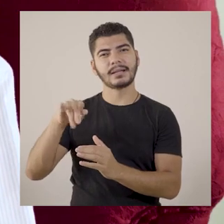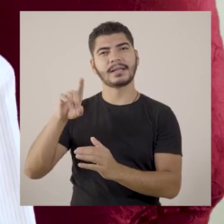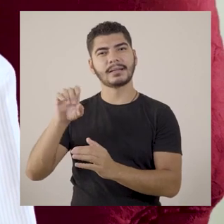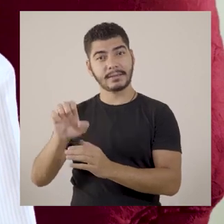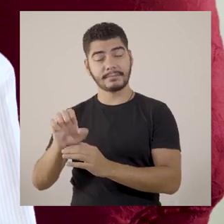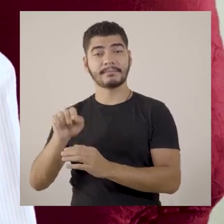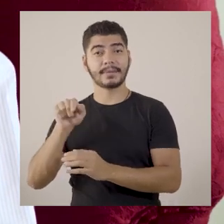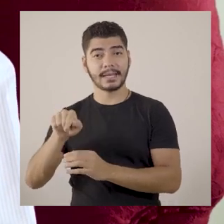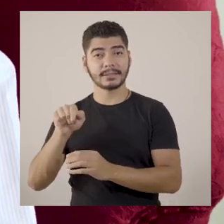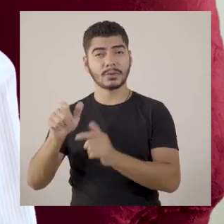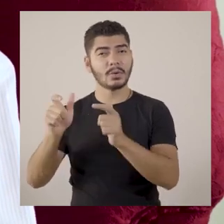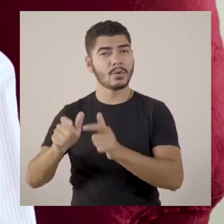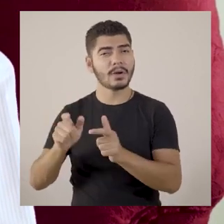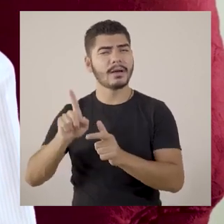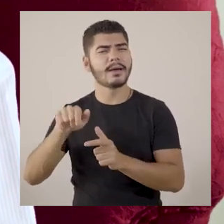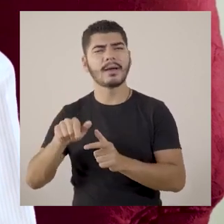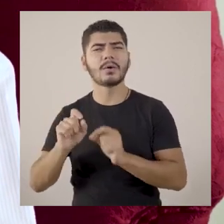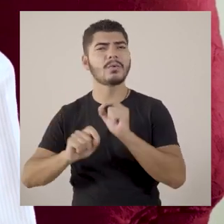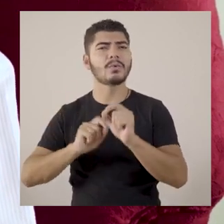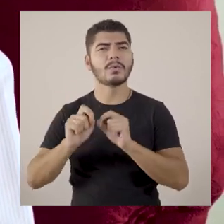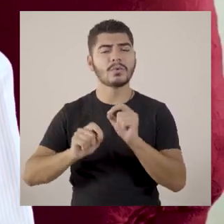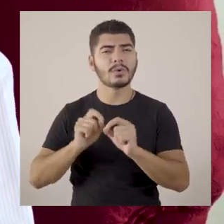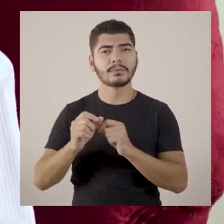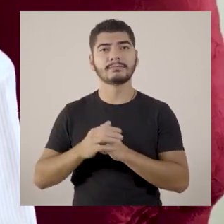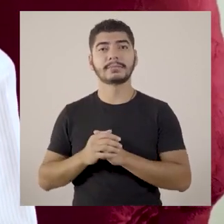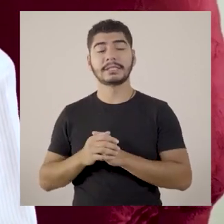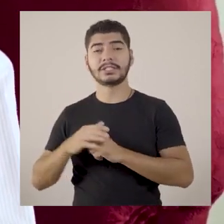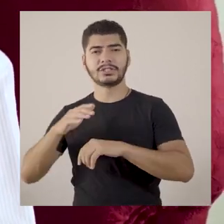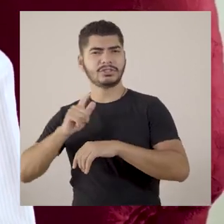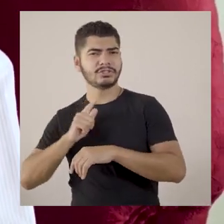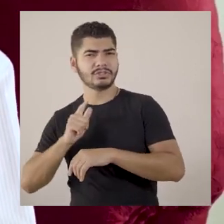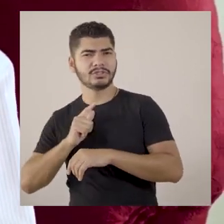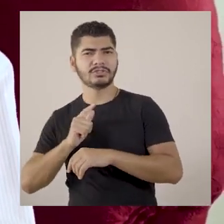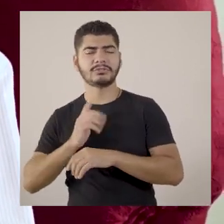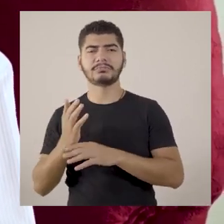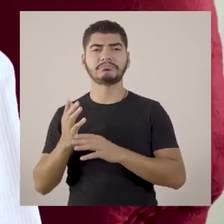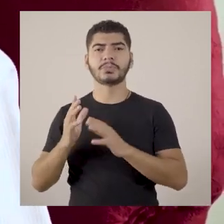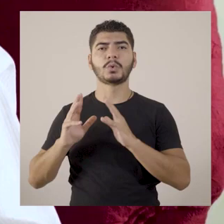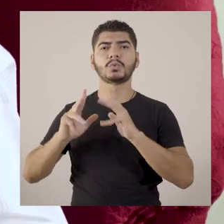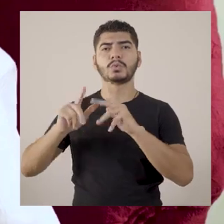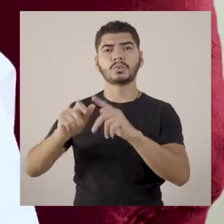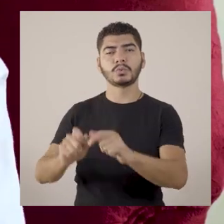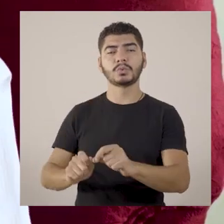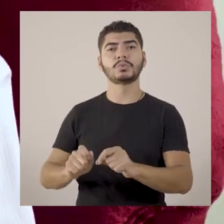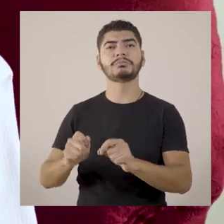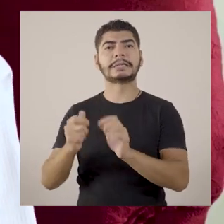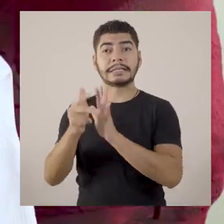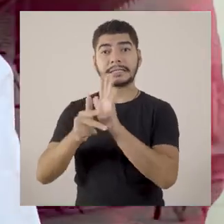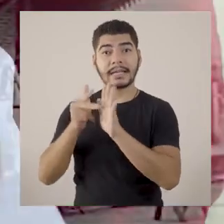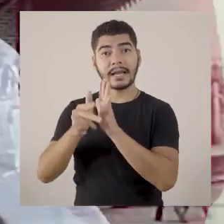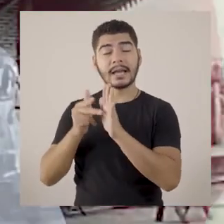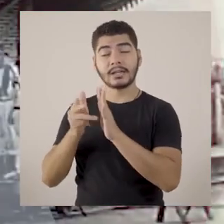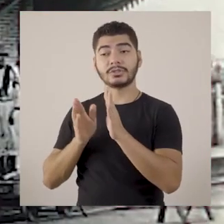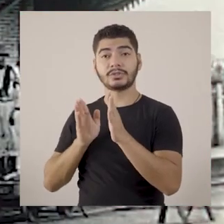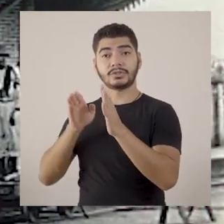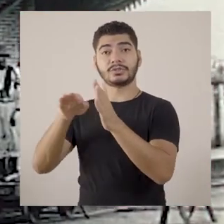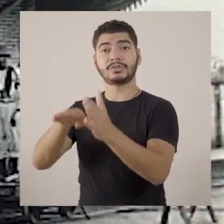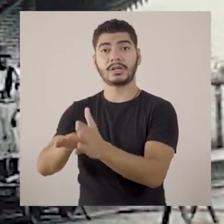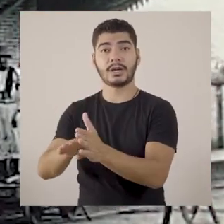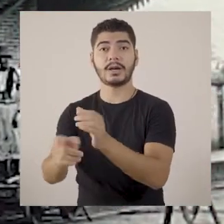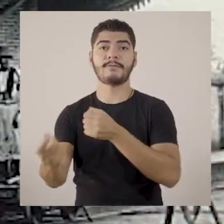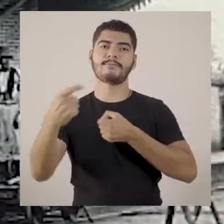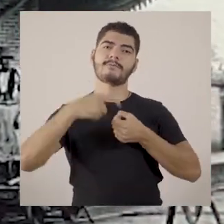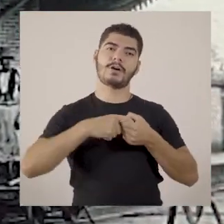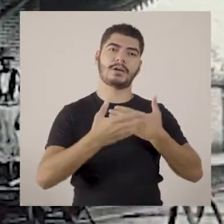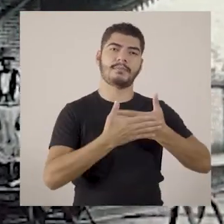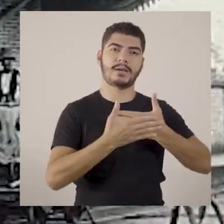Canindé, era um lugar que fazia muito, era tudo muito trem até lá e voltava